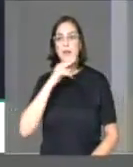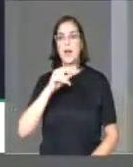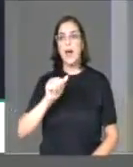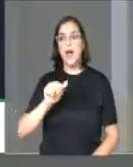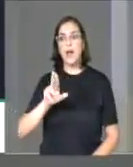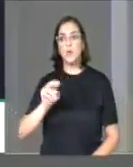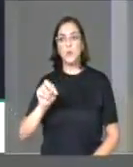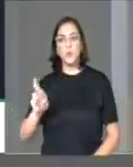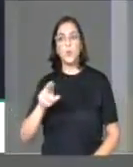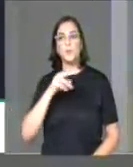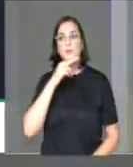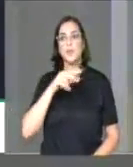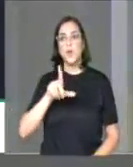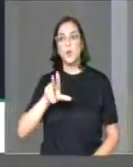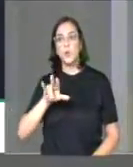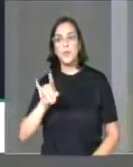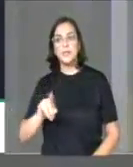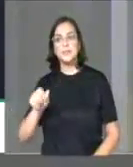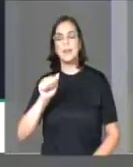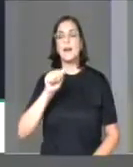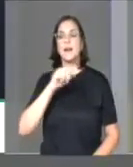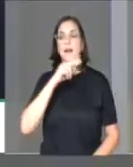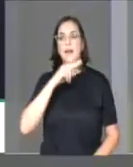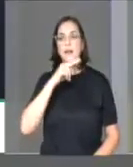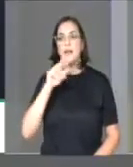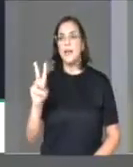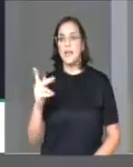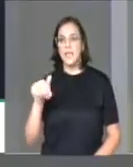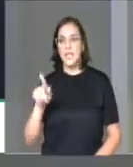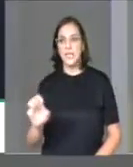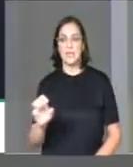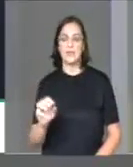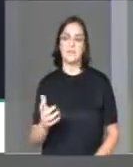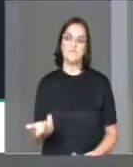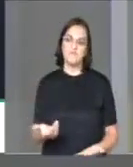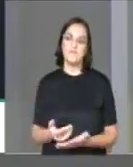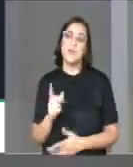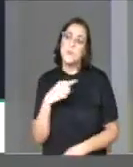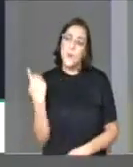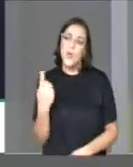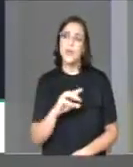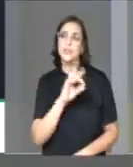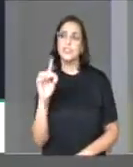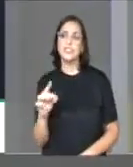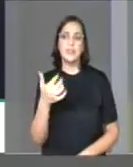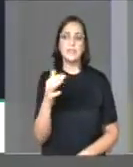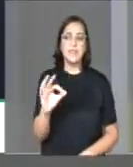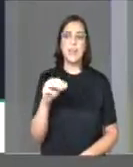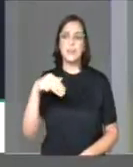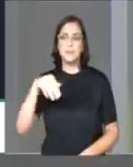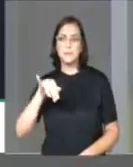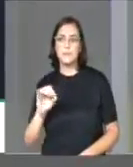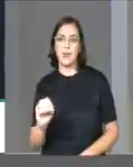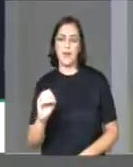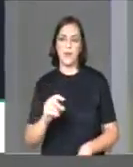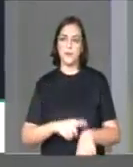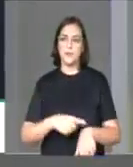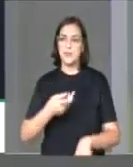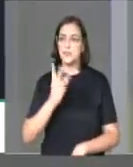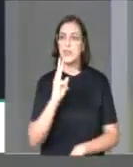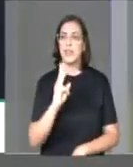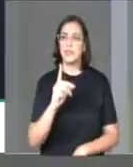Luísa e Henrique. Luiz Henrique faleceu dia 10 de maio de 2015, às 15 horas e